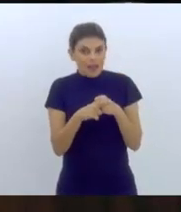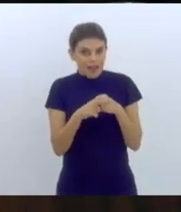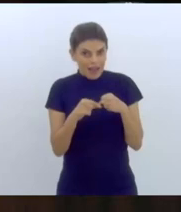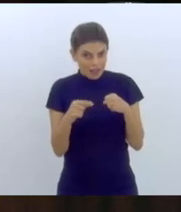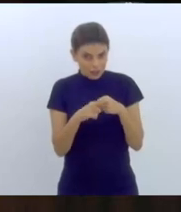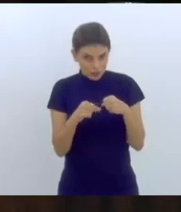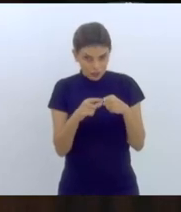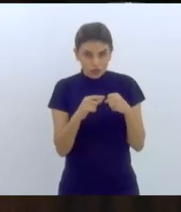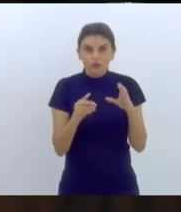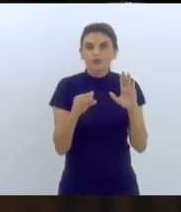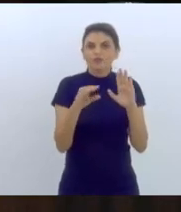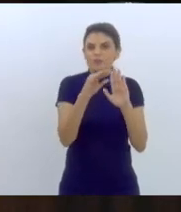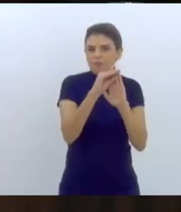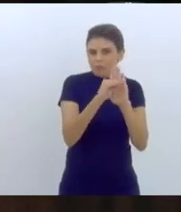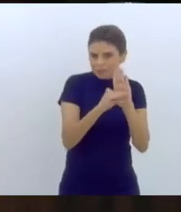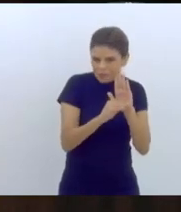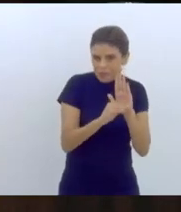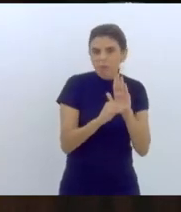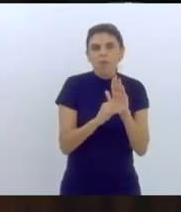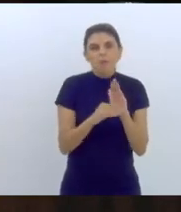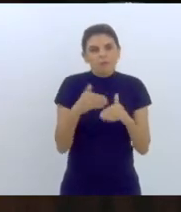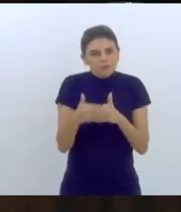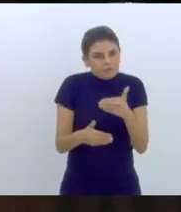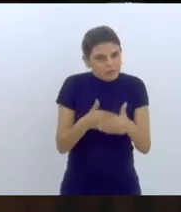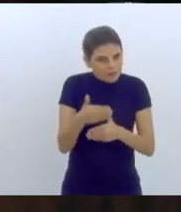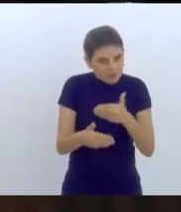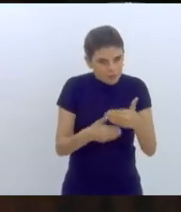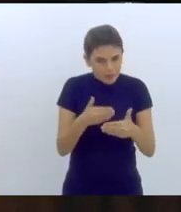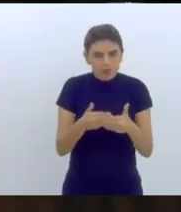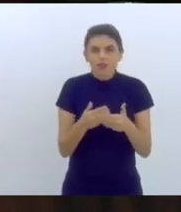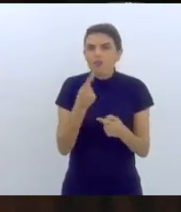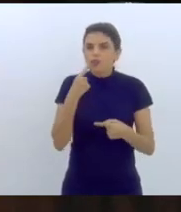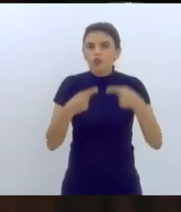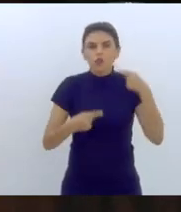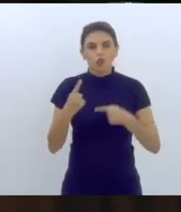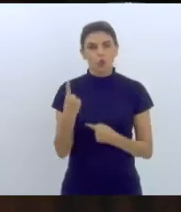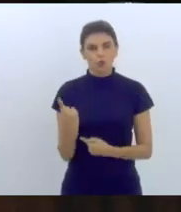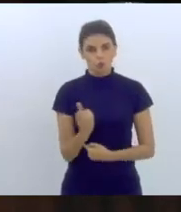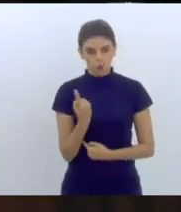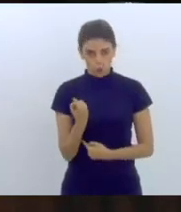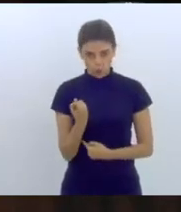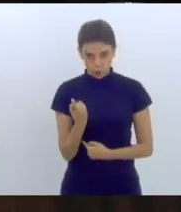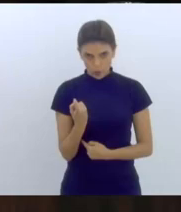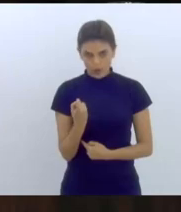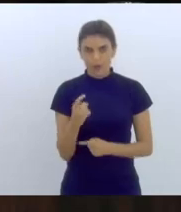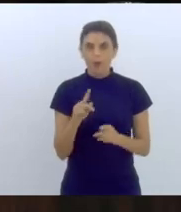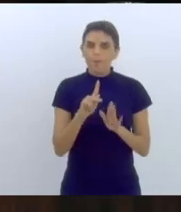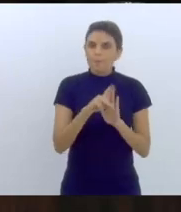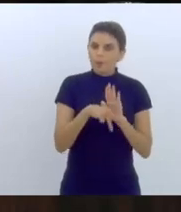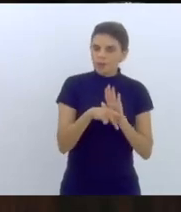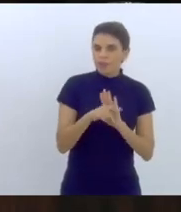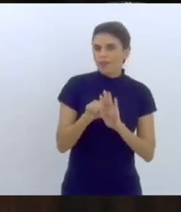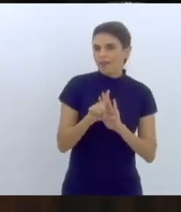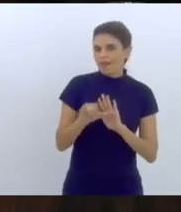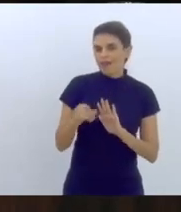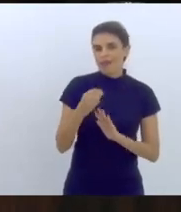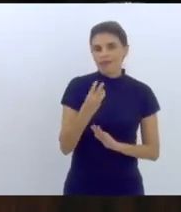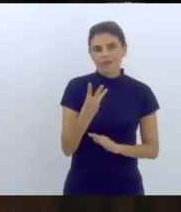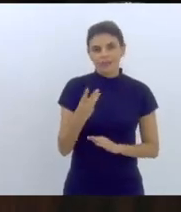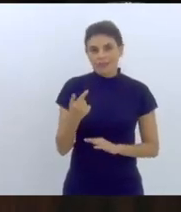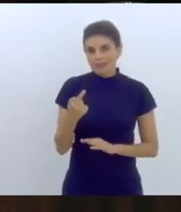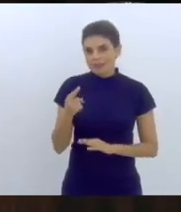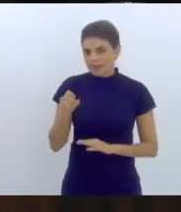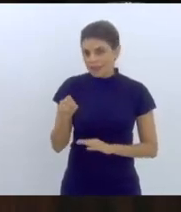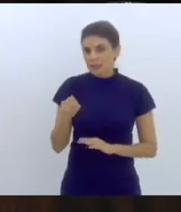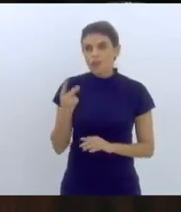Regimento Interno, em tramitação ordinária e em discussão única, projeto de lei número 3.770, de 2021, de